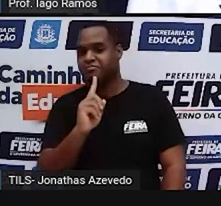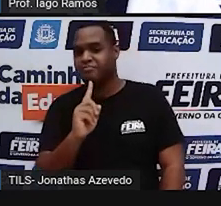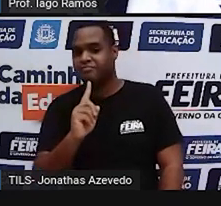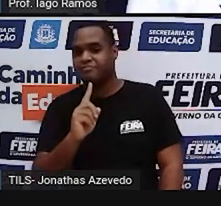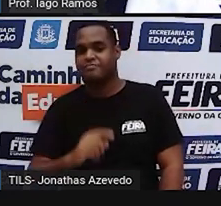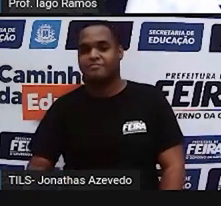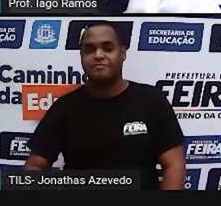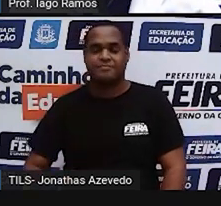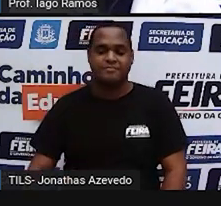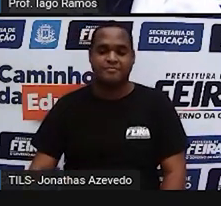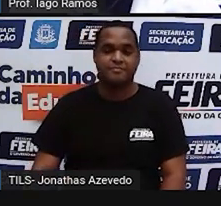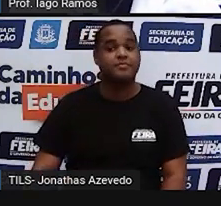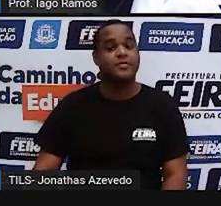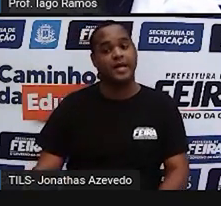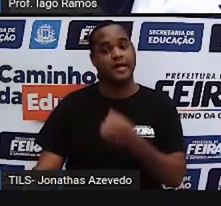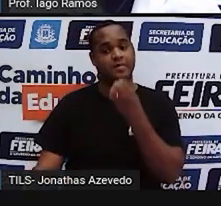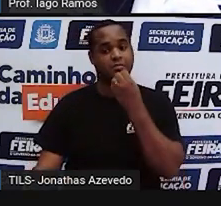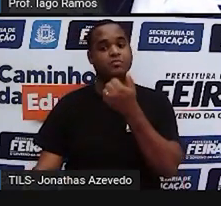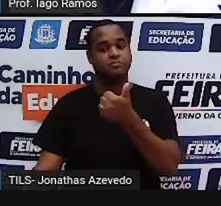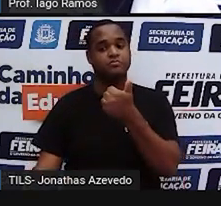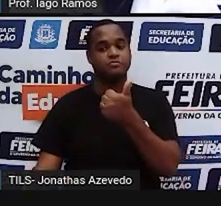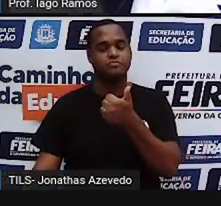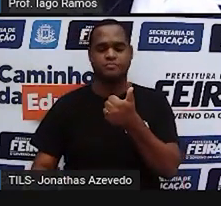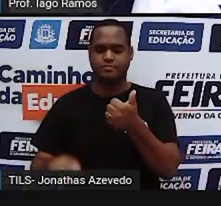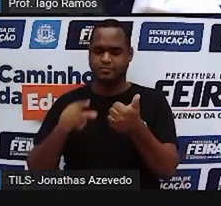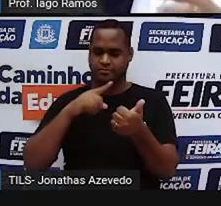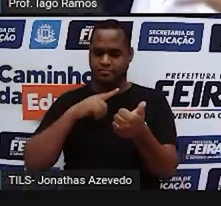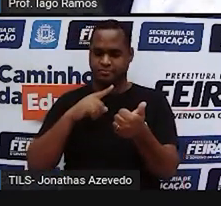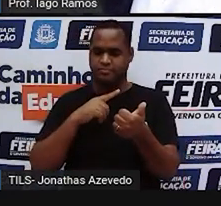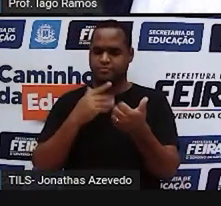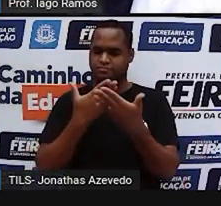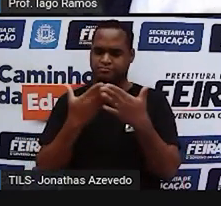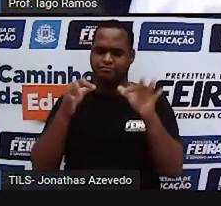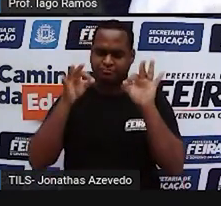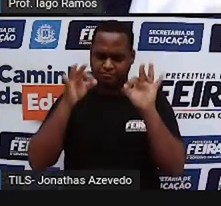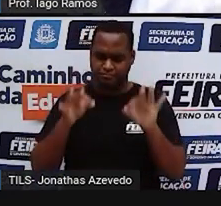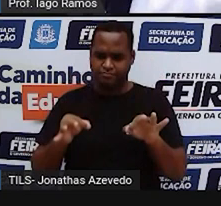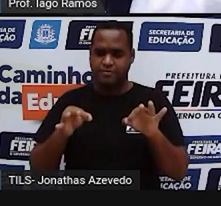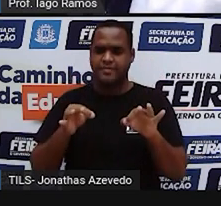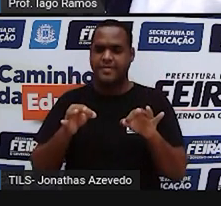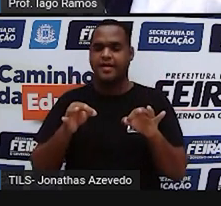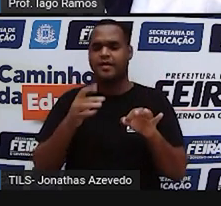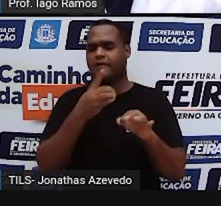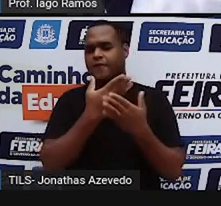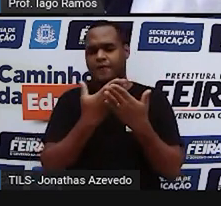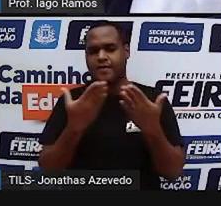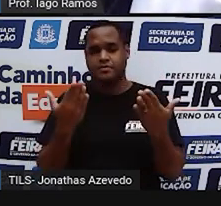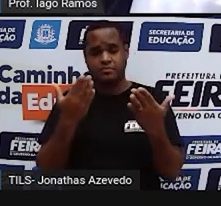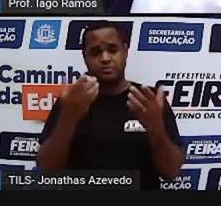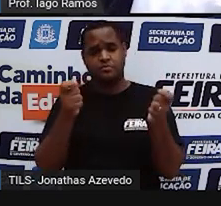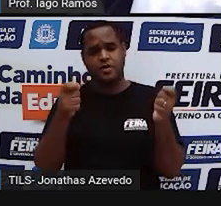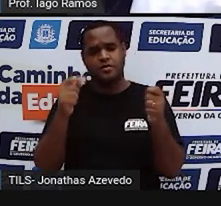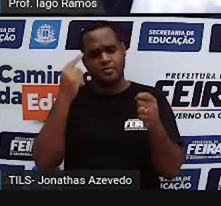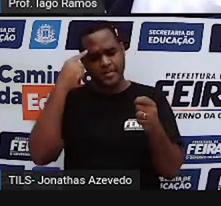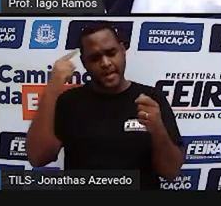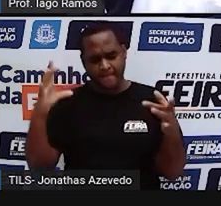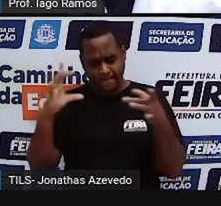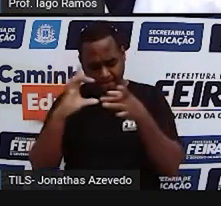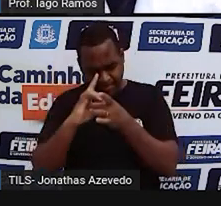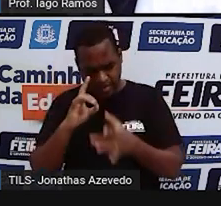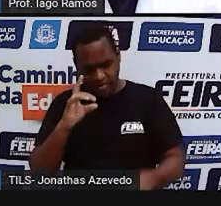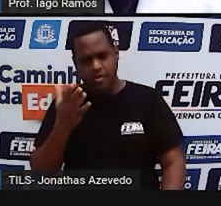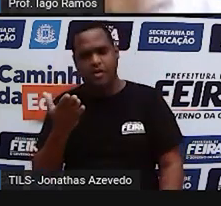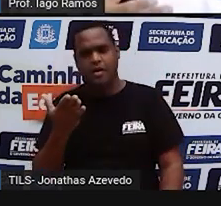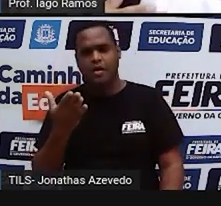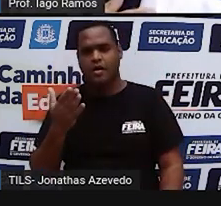ainda não conheço bom mas eu tenho né Certeza que você aí já deve estar associando